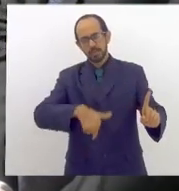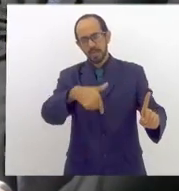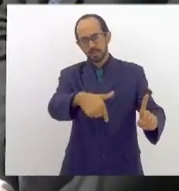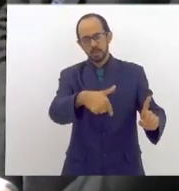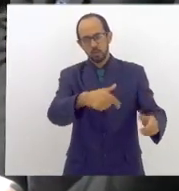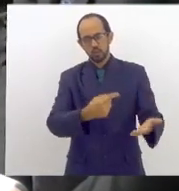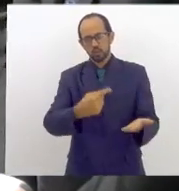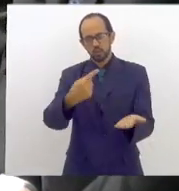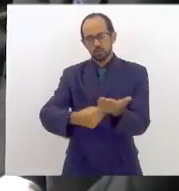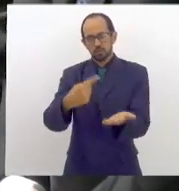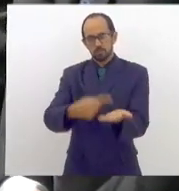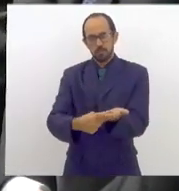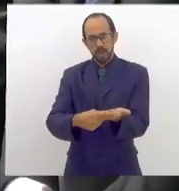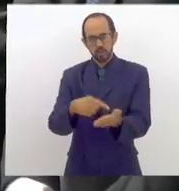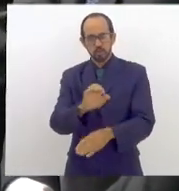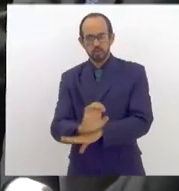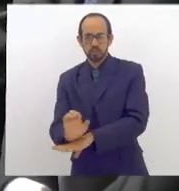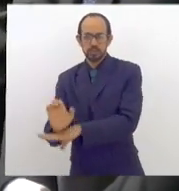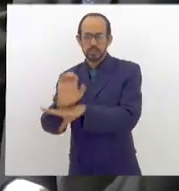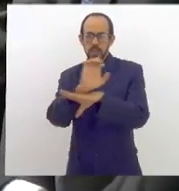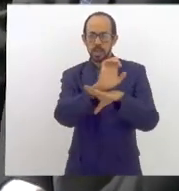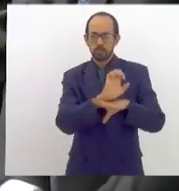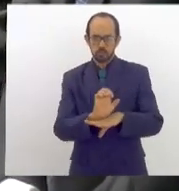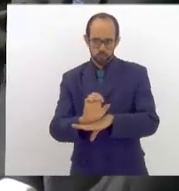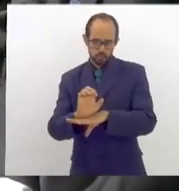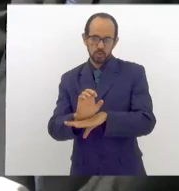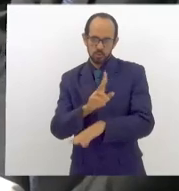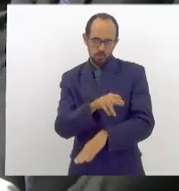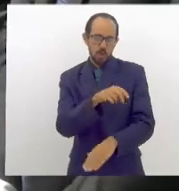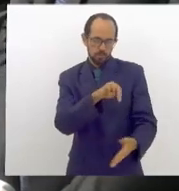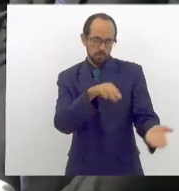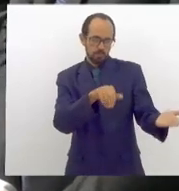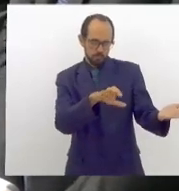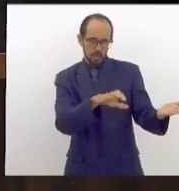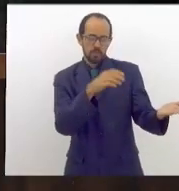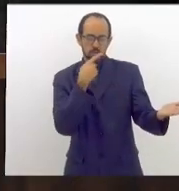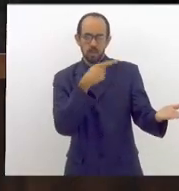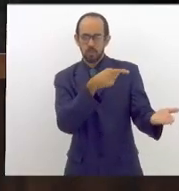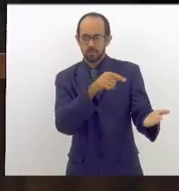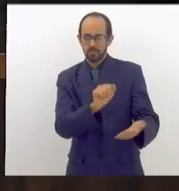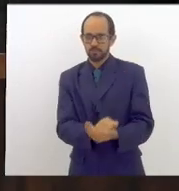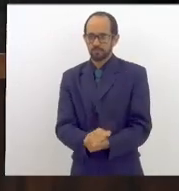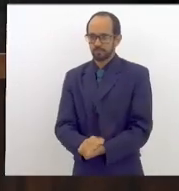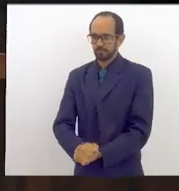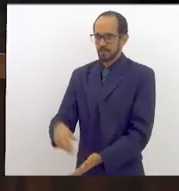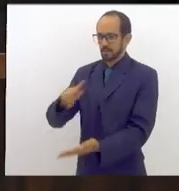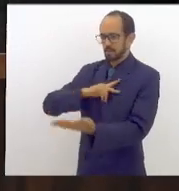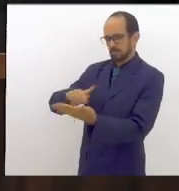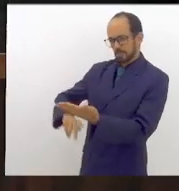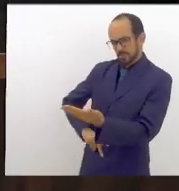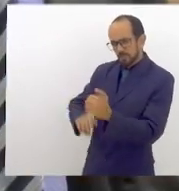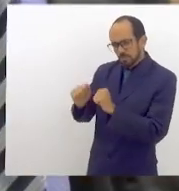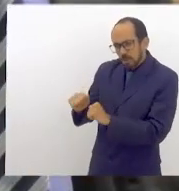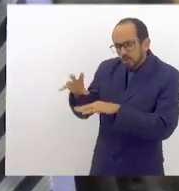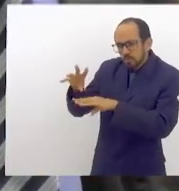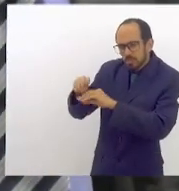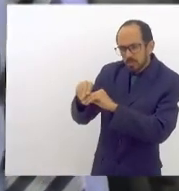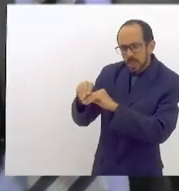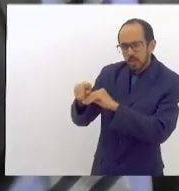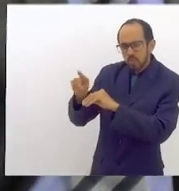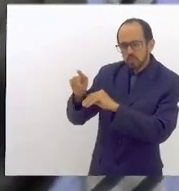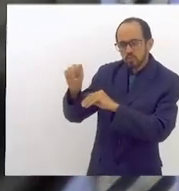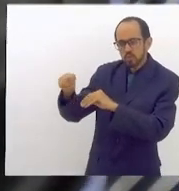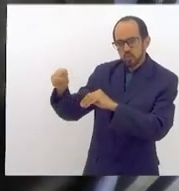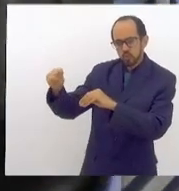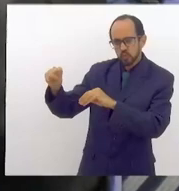um parque subnacional de mudança climática como estava falando bem querida um segundo só para complementar muito rápido eu